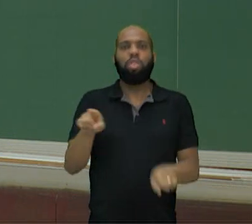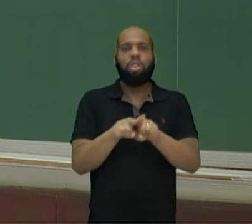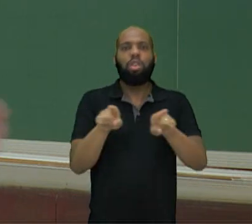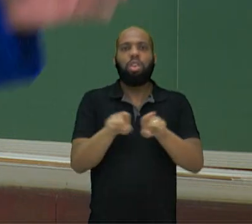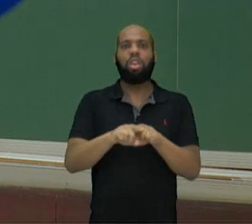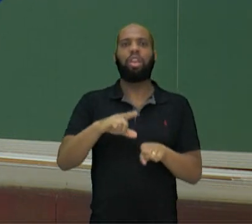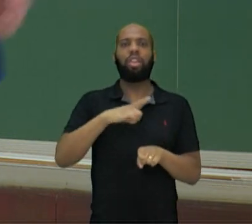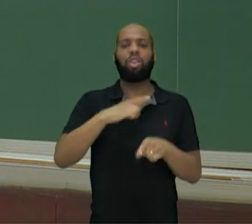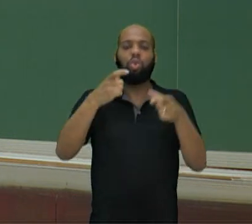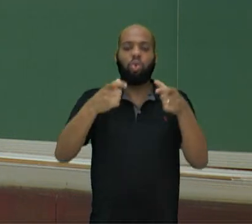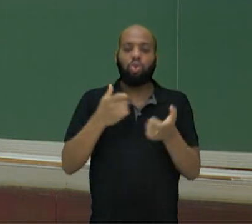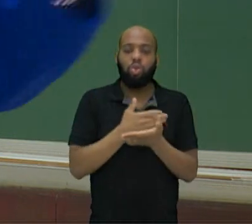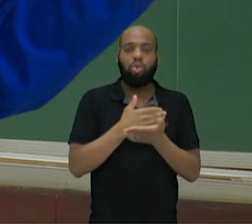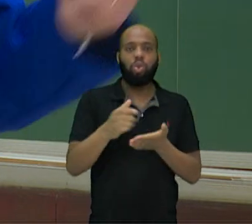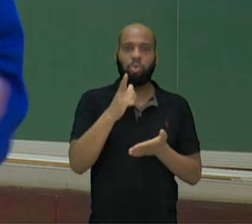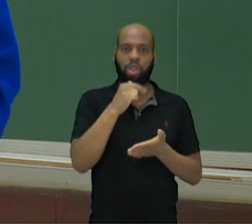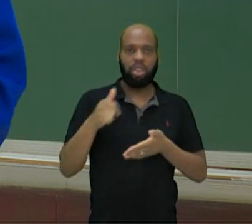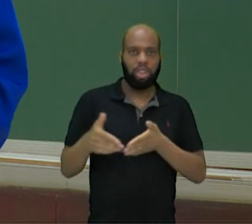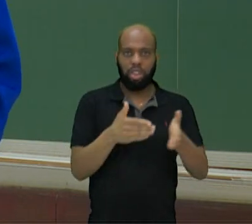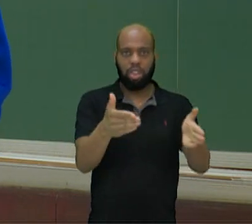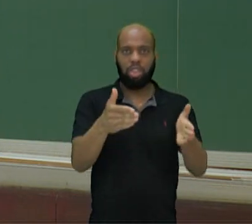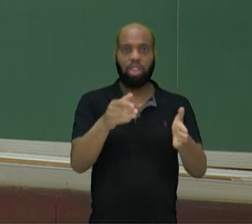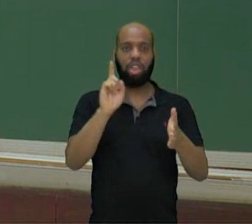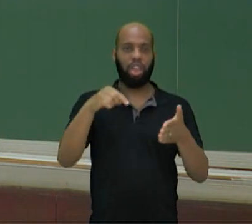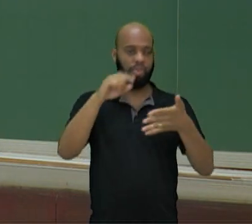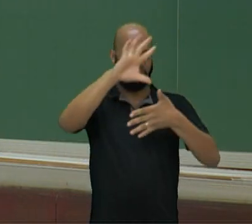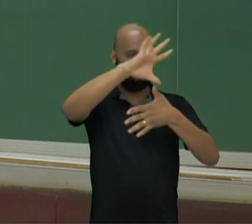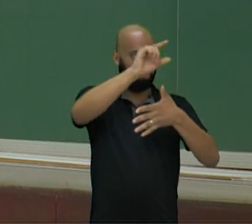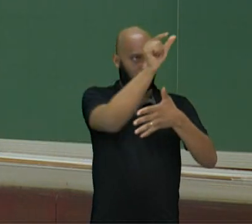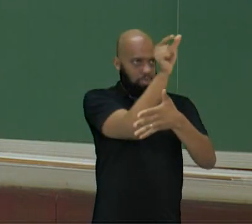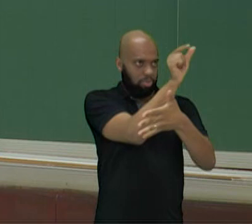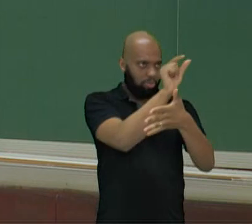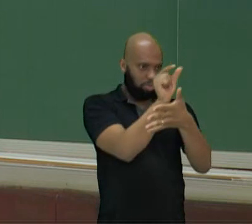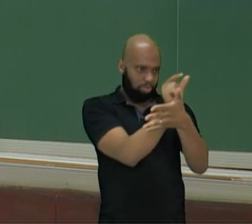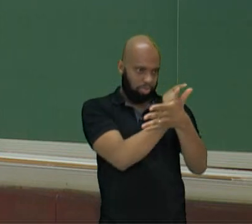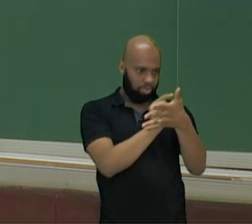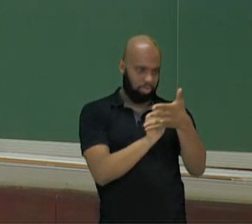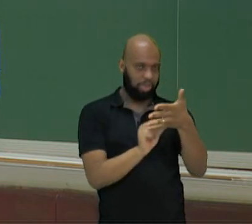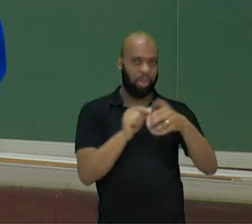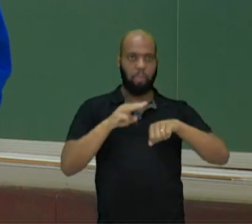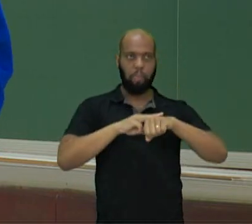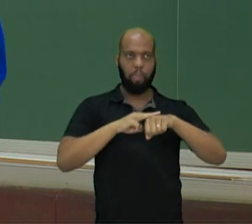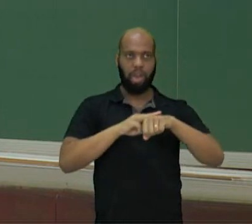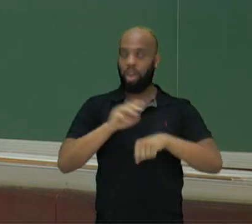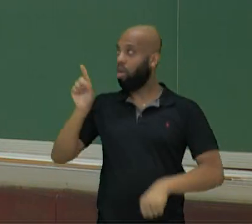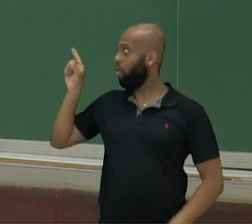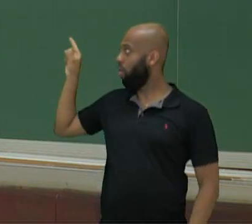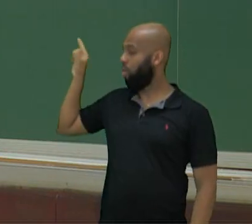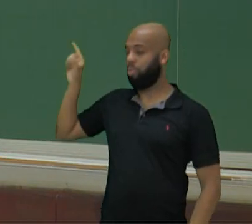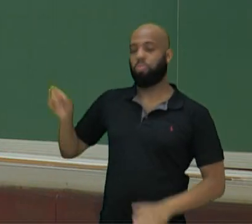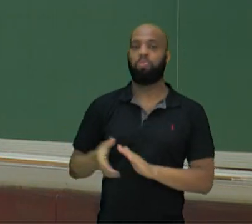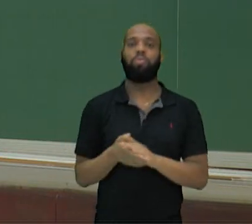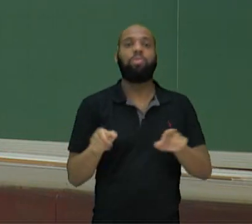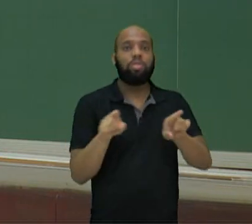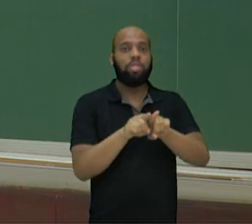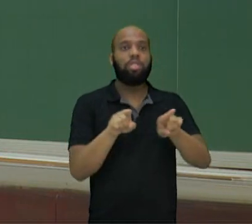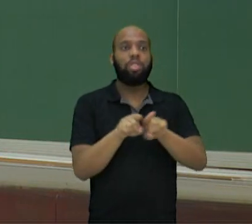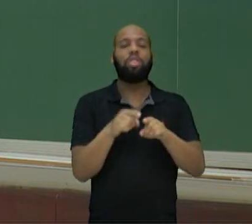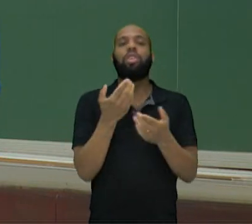rios, seriam aí a Cordilheira dos Andes, né? Bom, mas também as áreas de planalto. Vimos